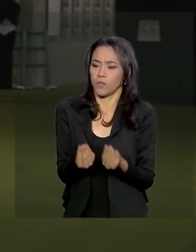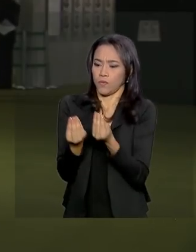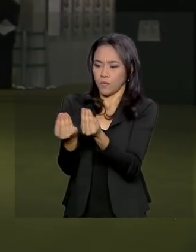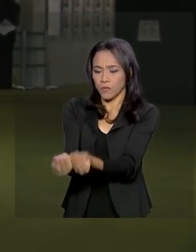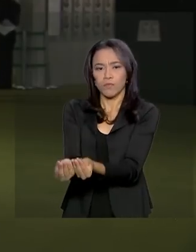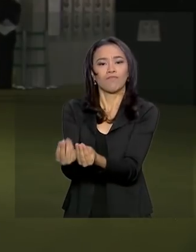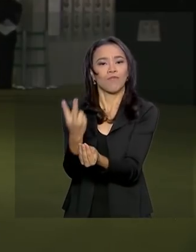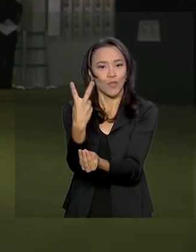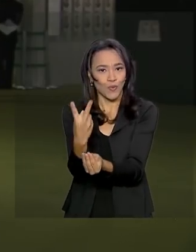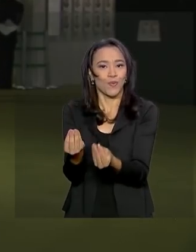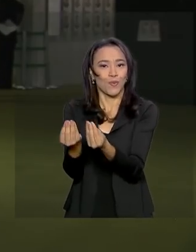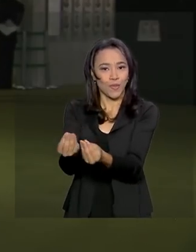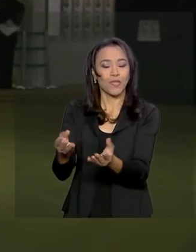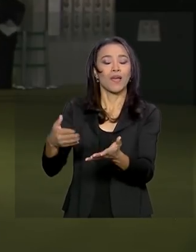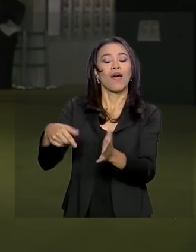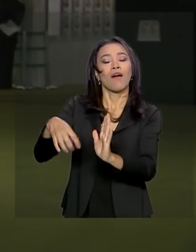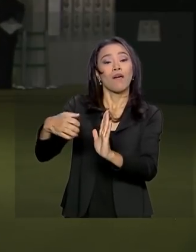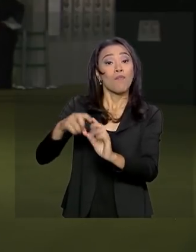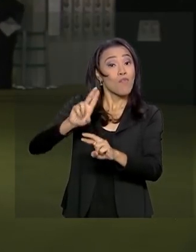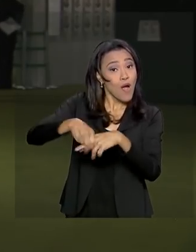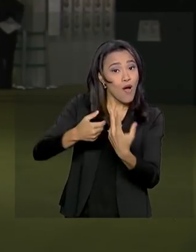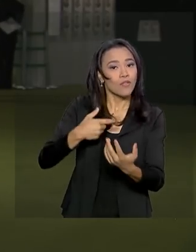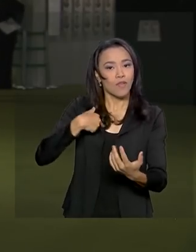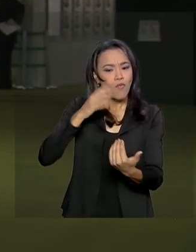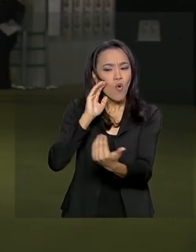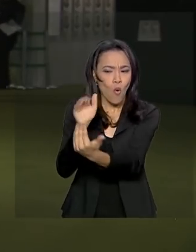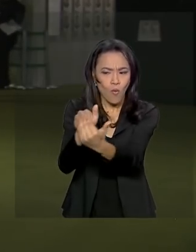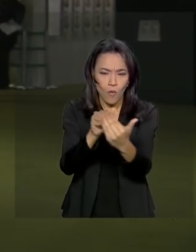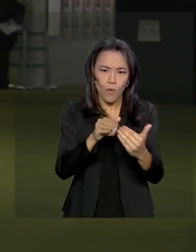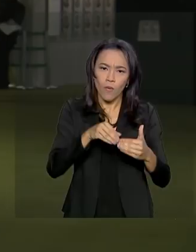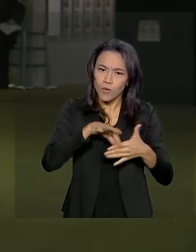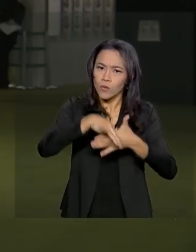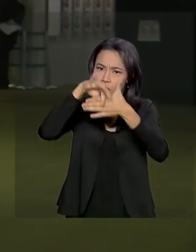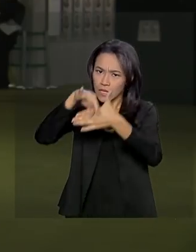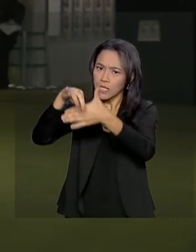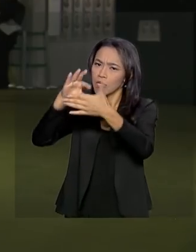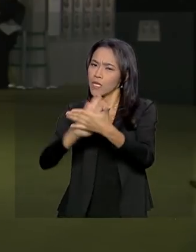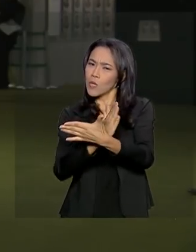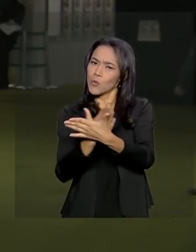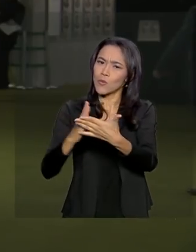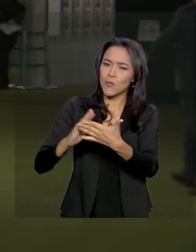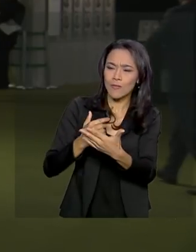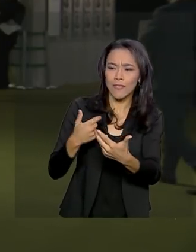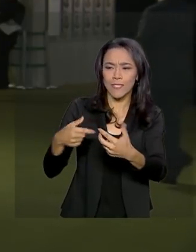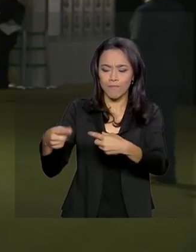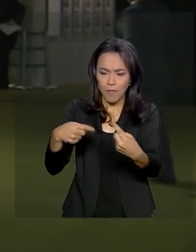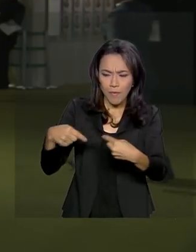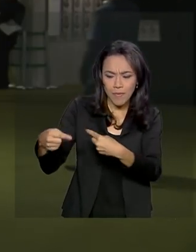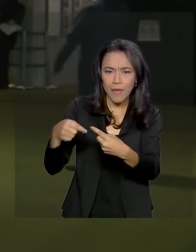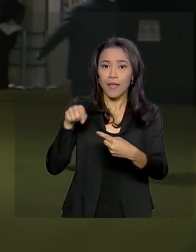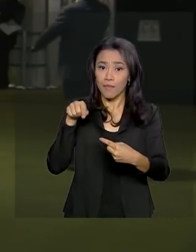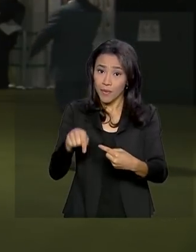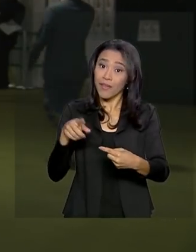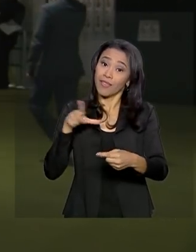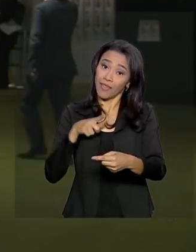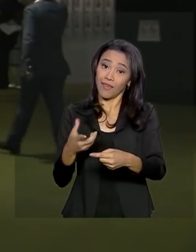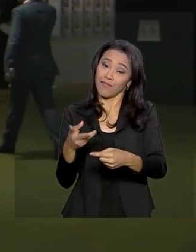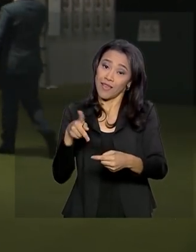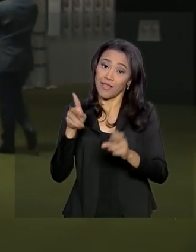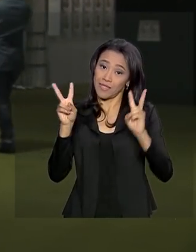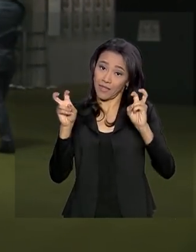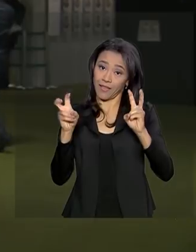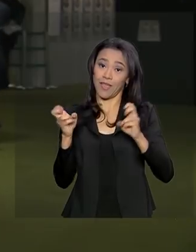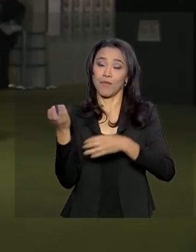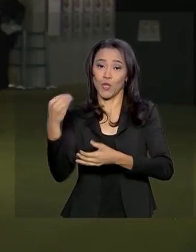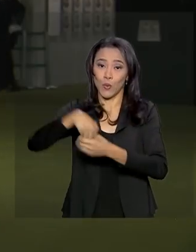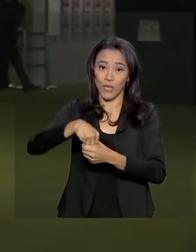Isso porque houve um acordo de líderes e alguns ritos processuais vão ser encurtados no caso da PEC, que inclui estados e municípios na